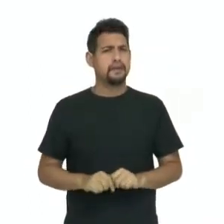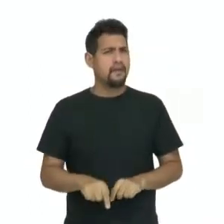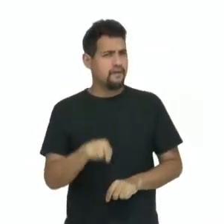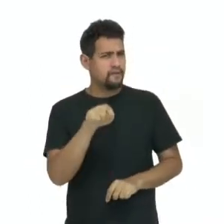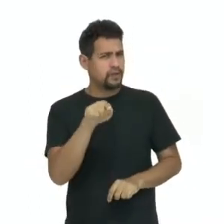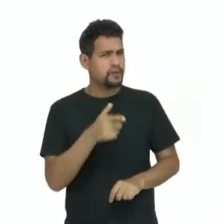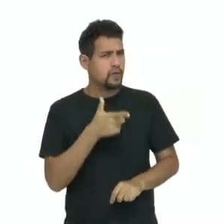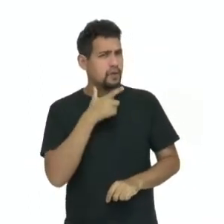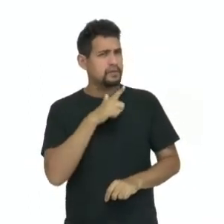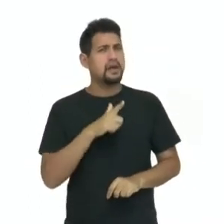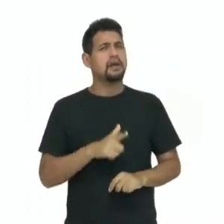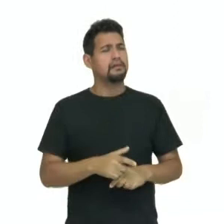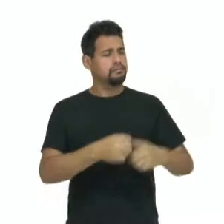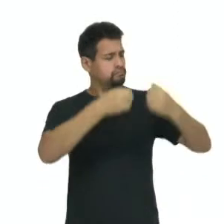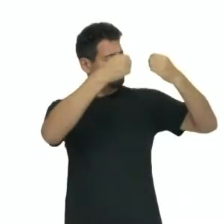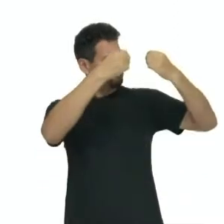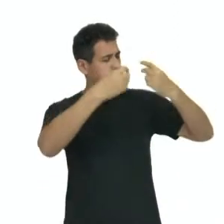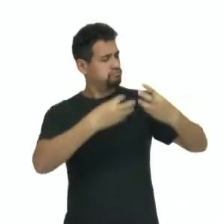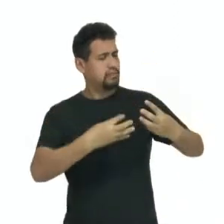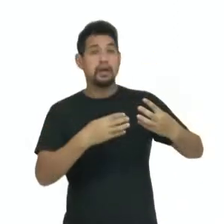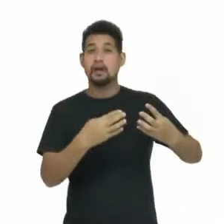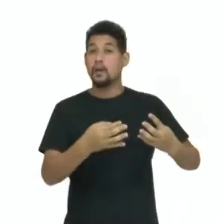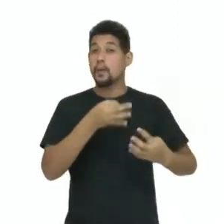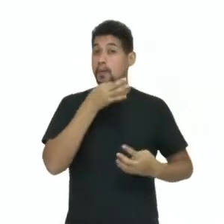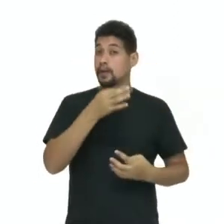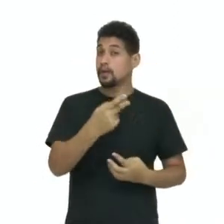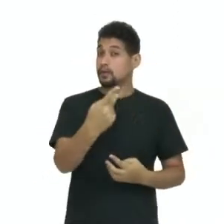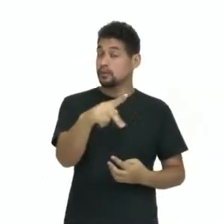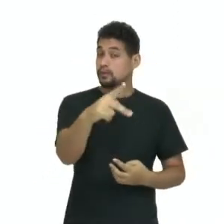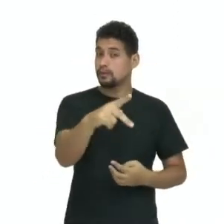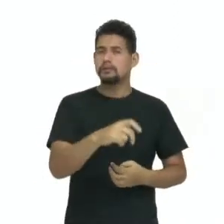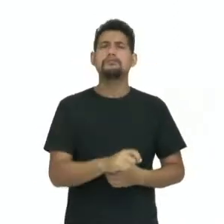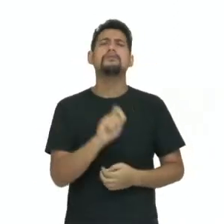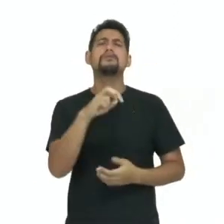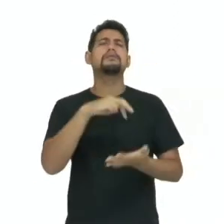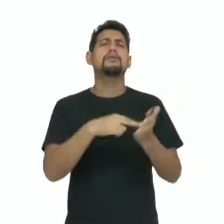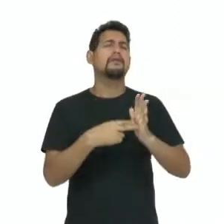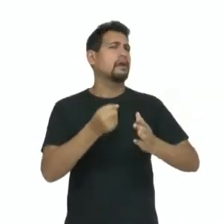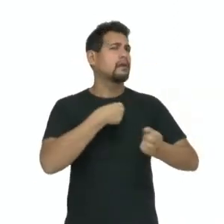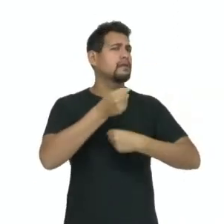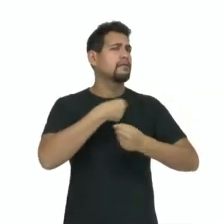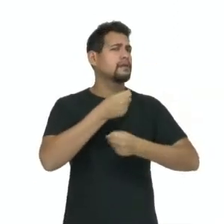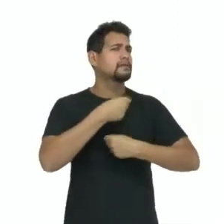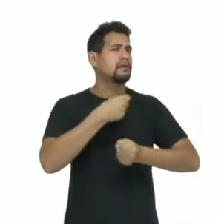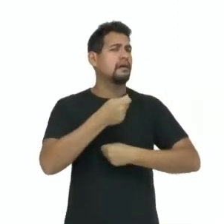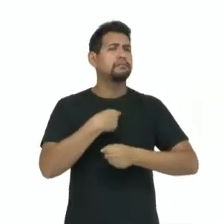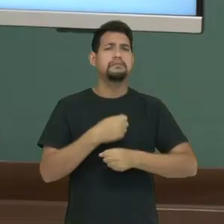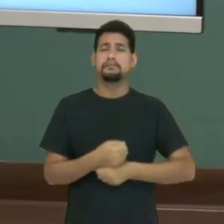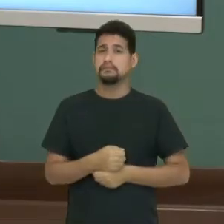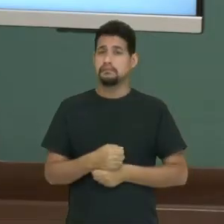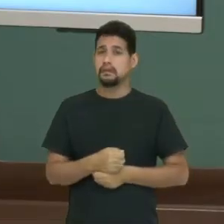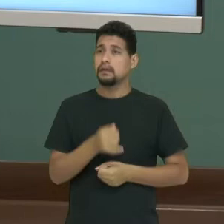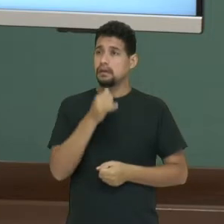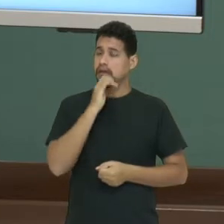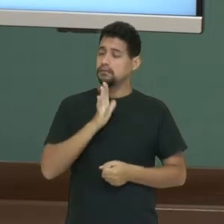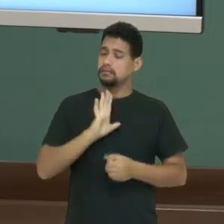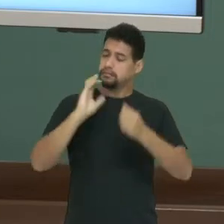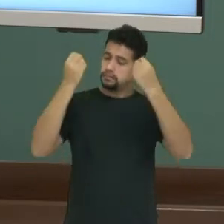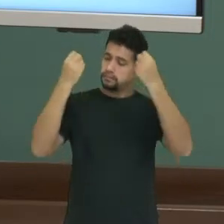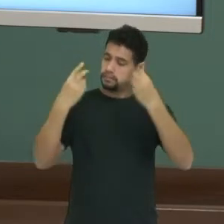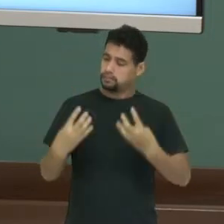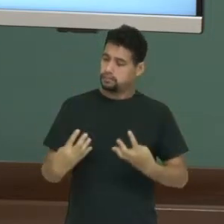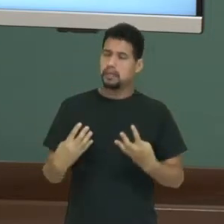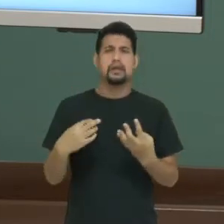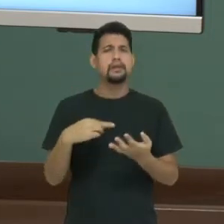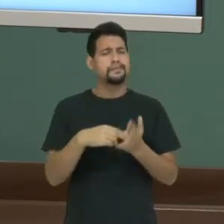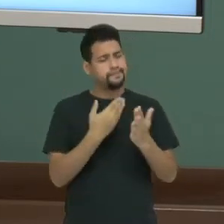consegue definir, explicar com suas palavras o que é uma entrevista? No momento que eu mencionei que